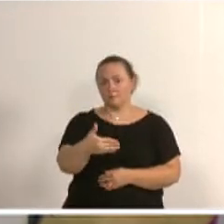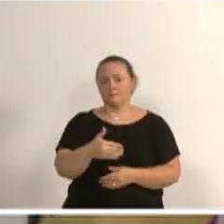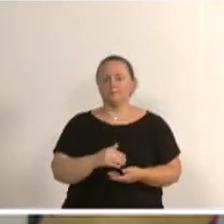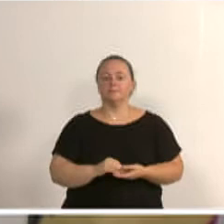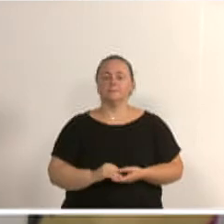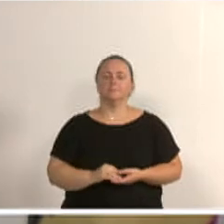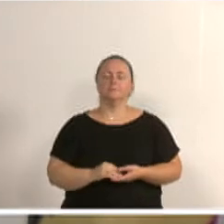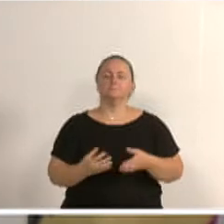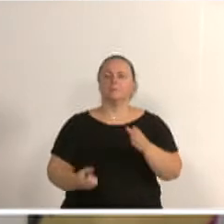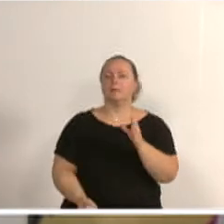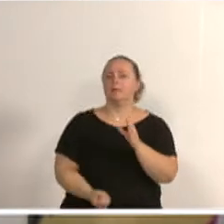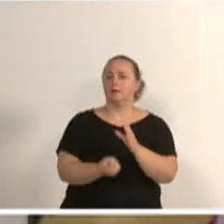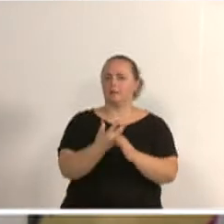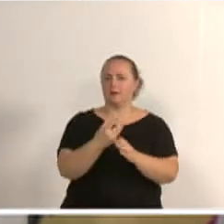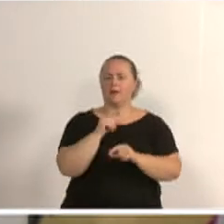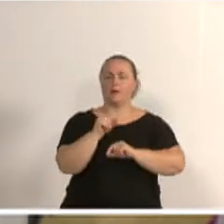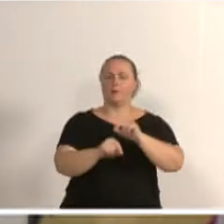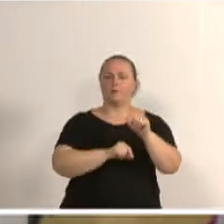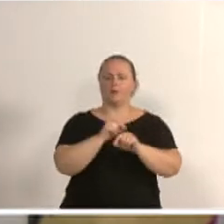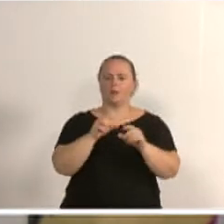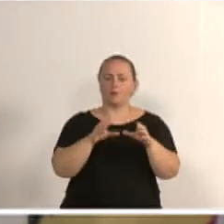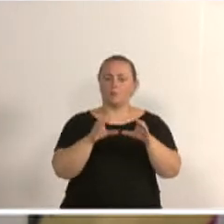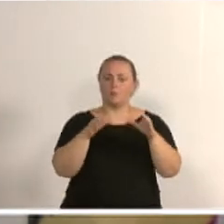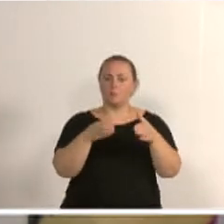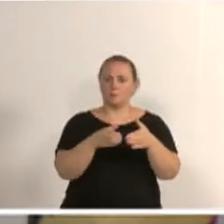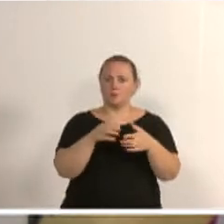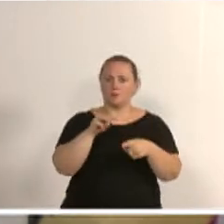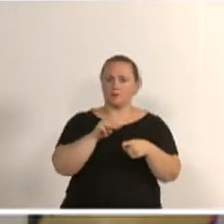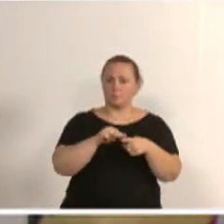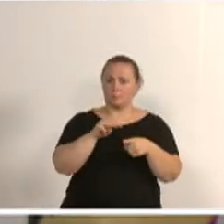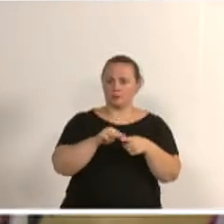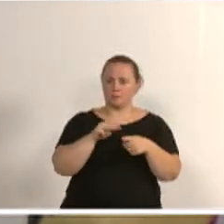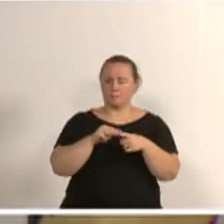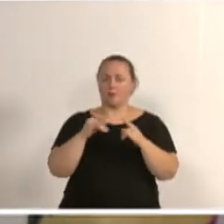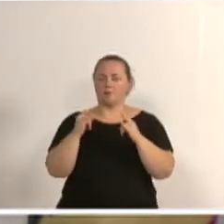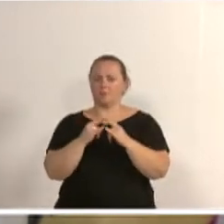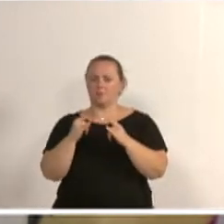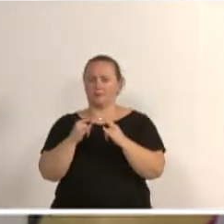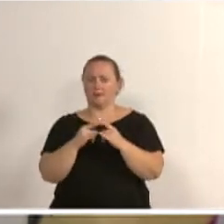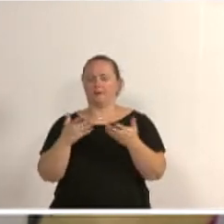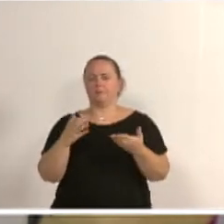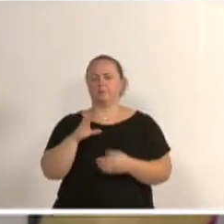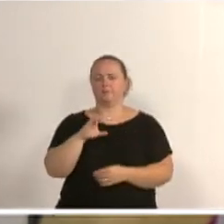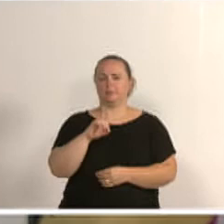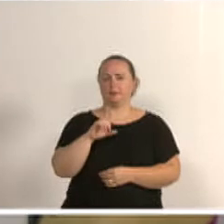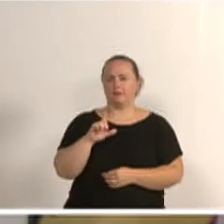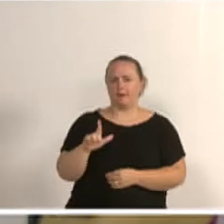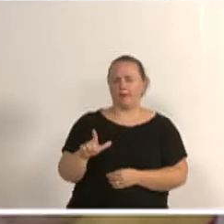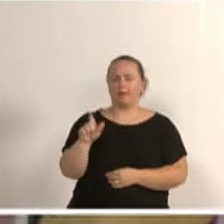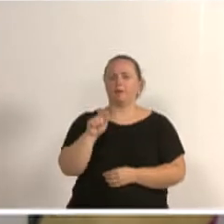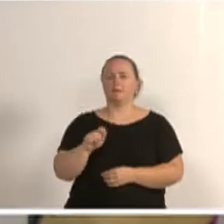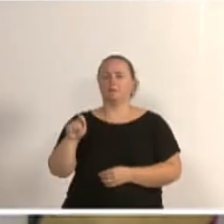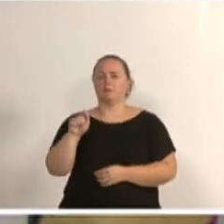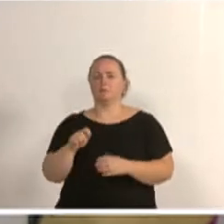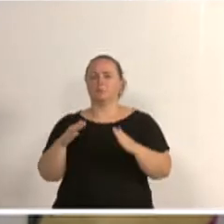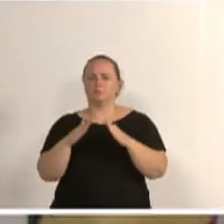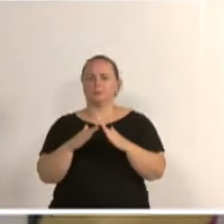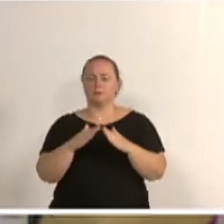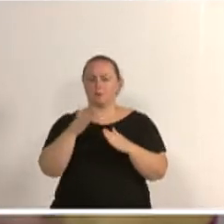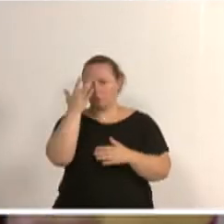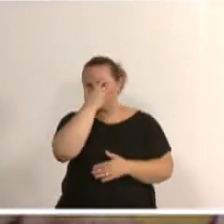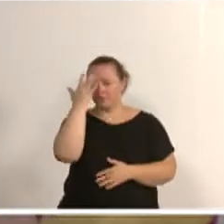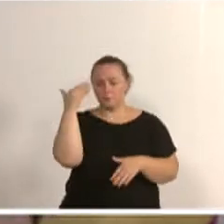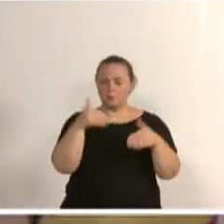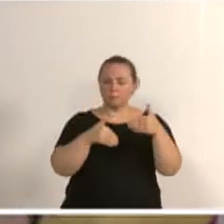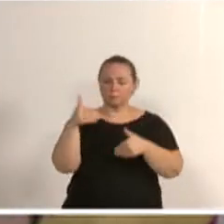é a criação desse Conselho Municipal com a participação das entidades de classe, seja a CDL, seja a Associação de Moradores e usuários do